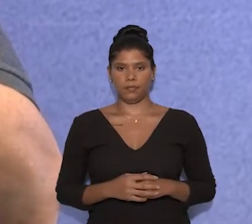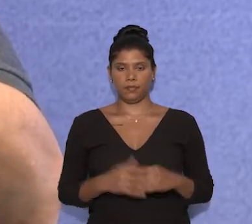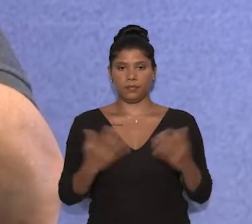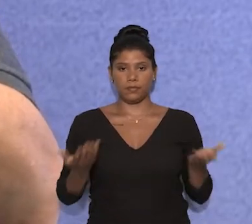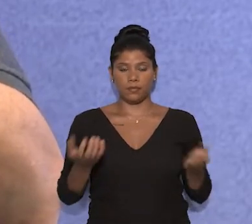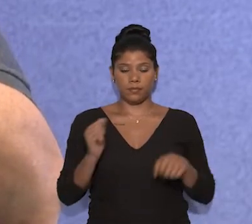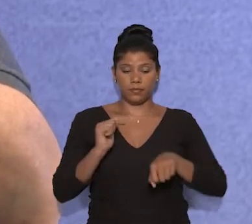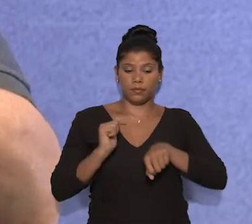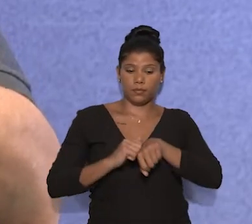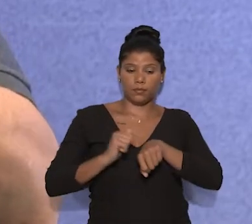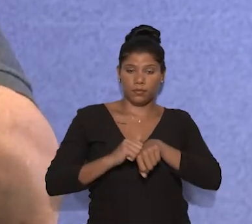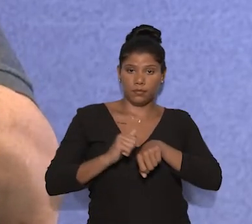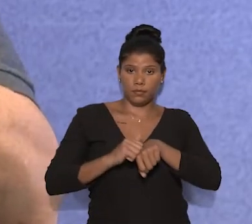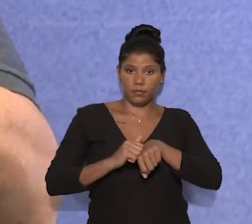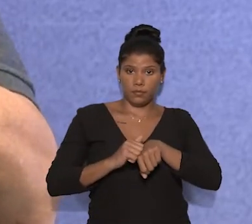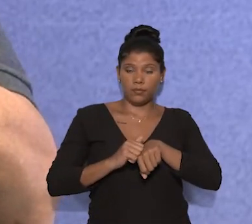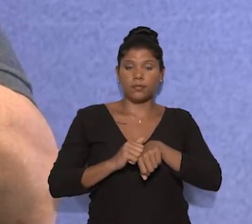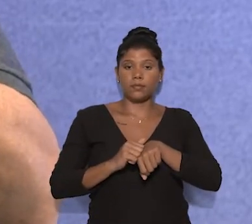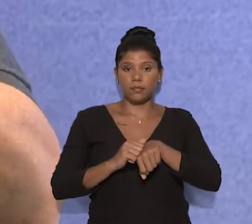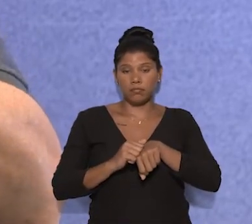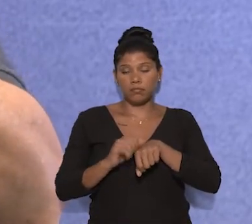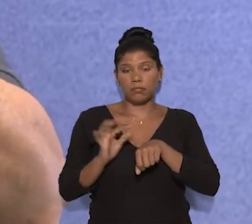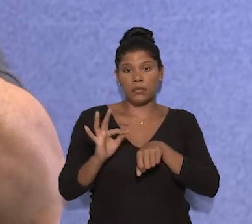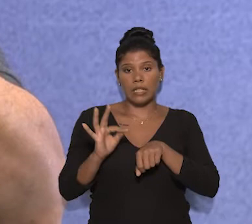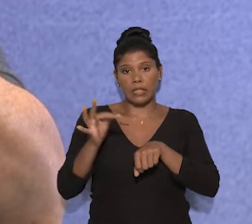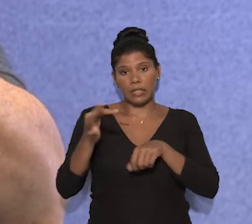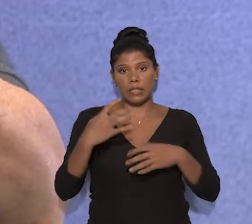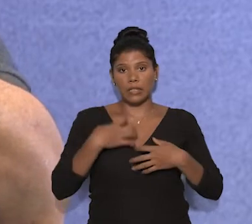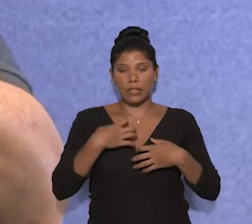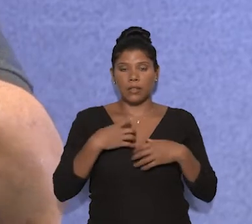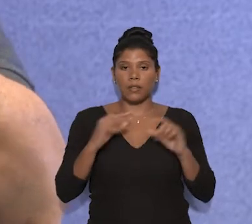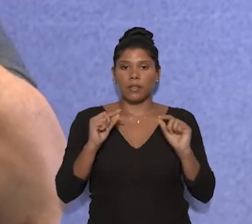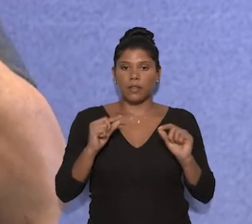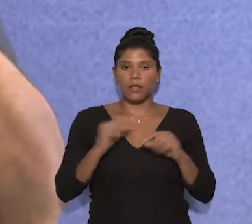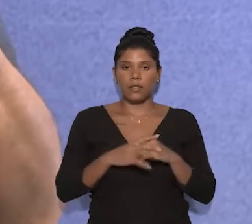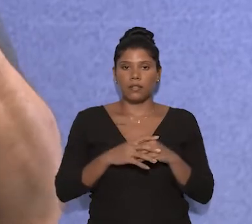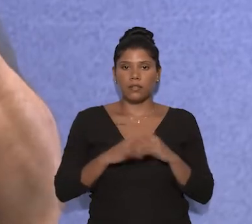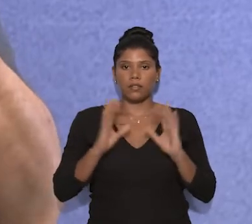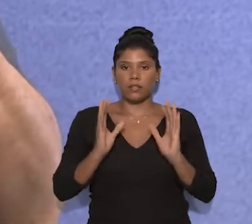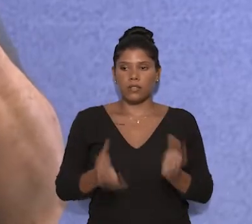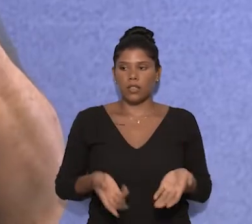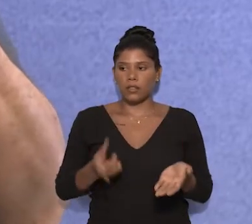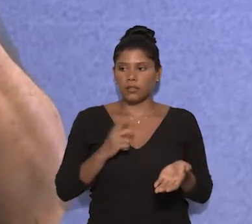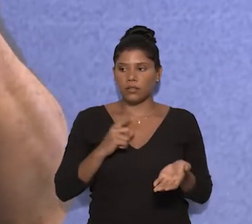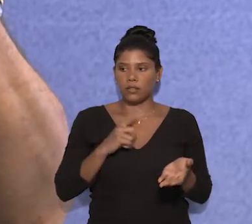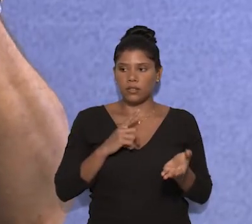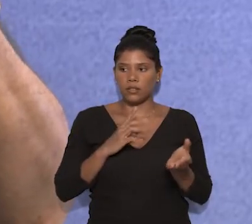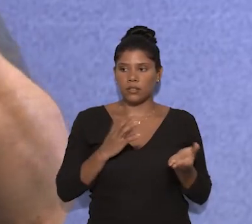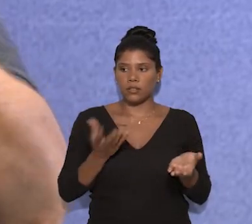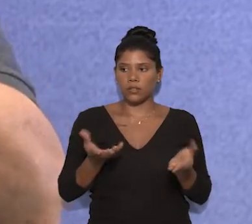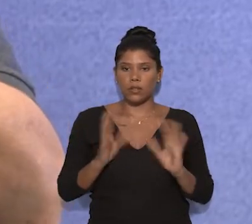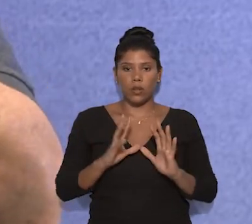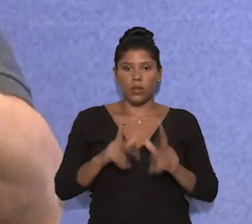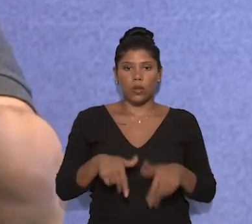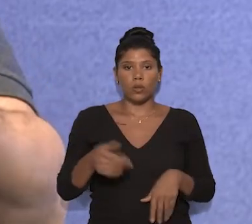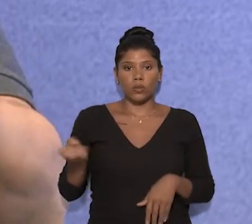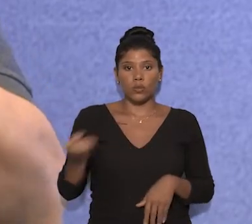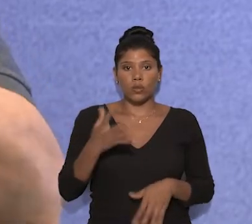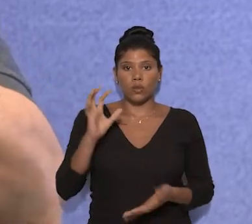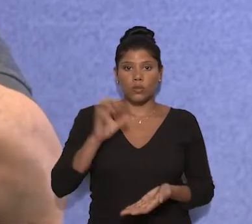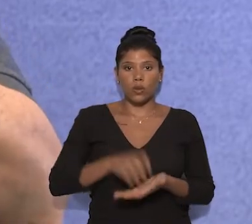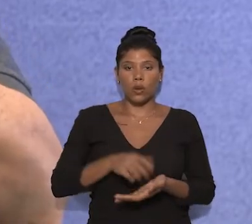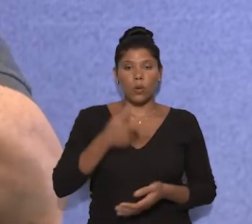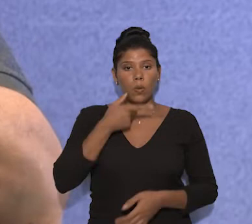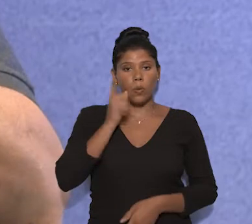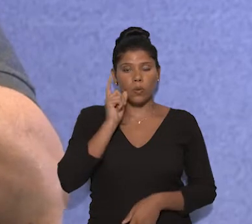do Fortaleza é que, como nós comentamos aqui, eu e o PC, ele já levou todos os novos contratados. Ontem eu conversava com